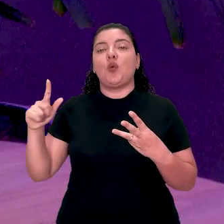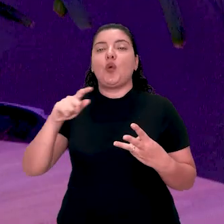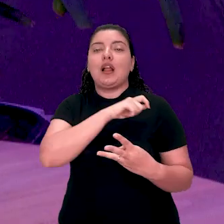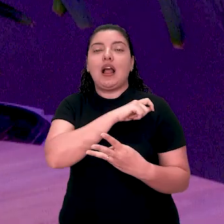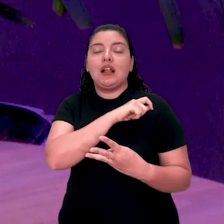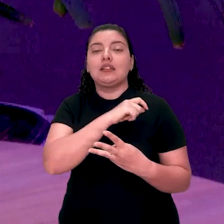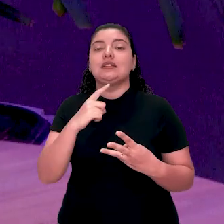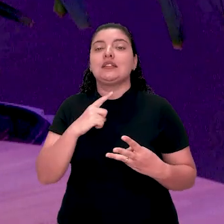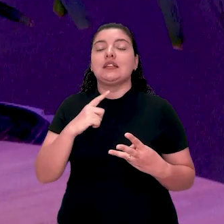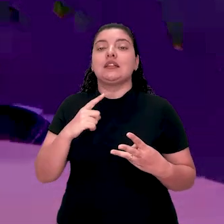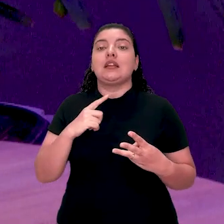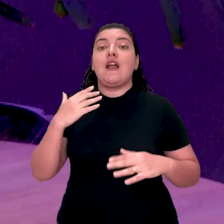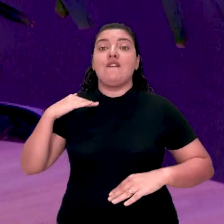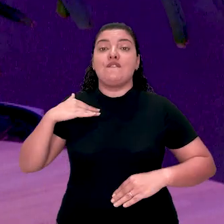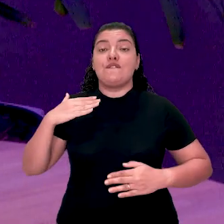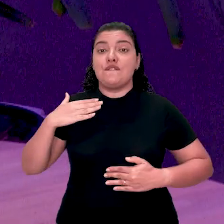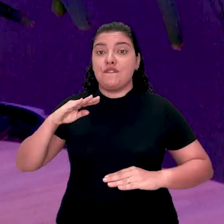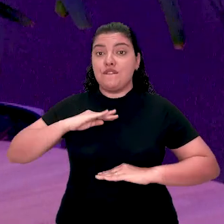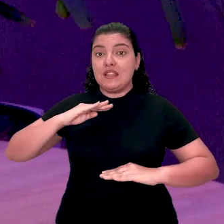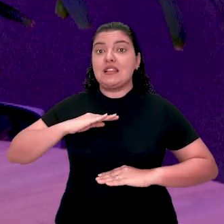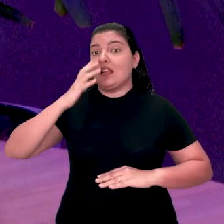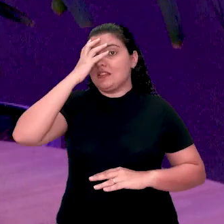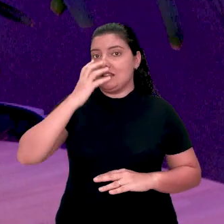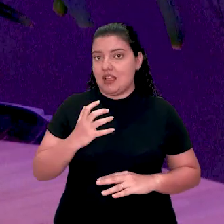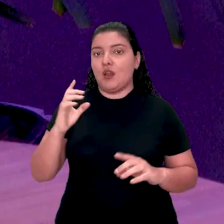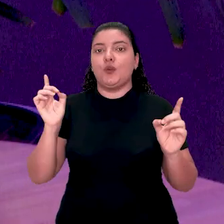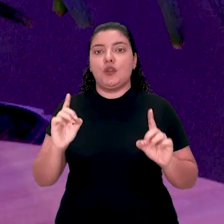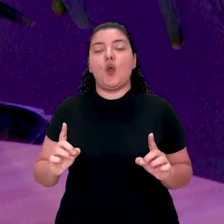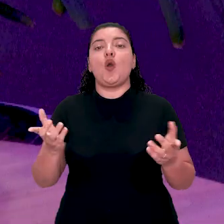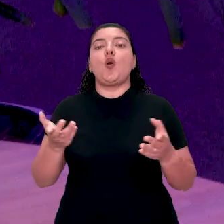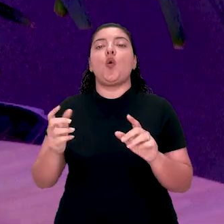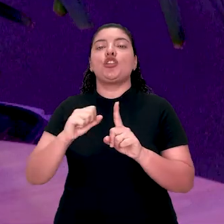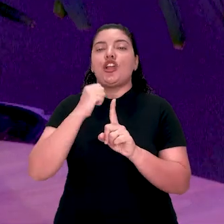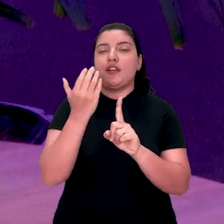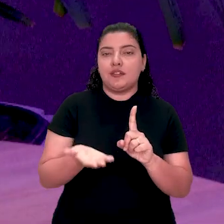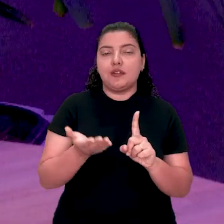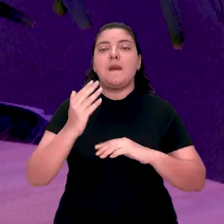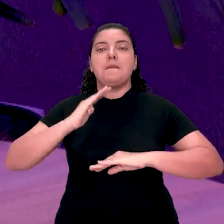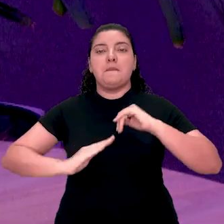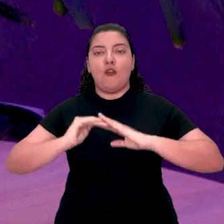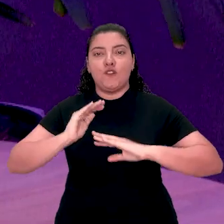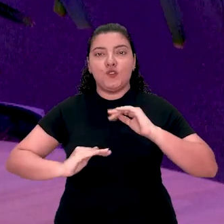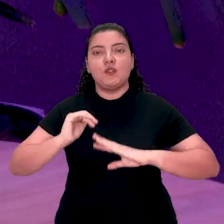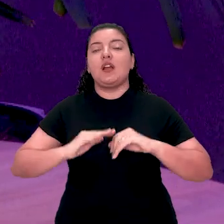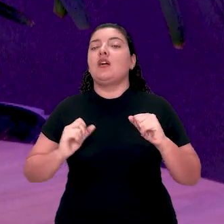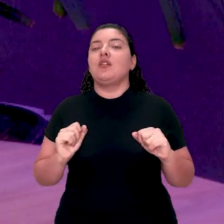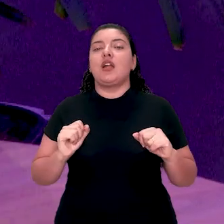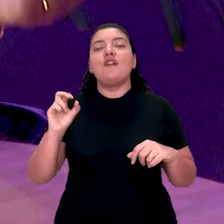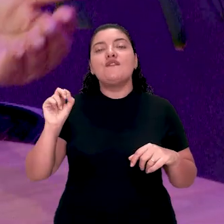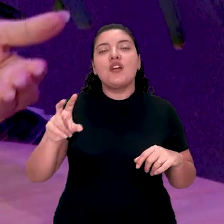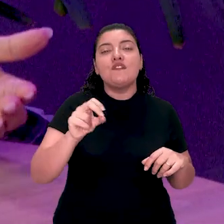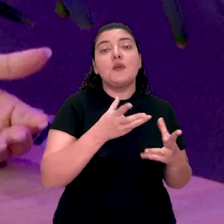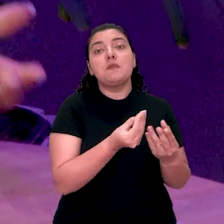aluna que tinha uma deficiência física muito séria, mas que hoje ela é assistente social, se destaca na profissão dela. Então, assim, eu vejo